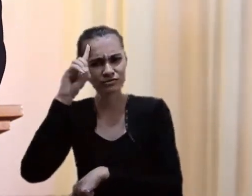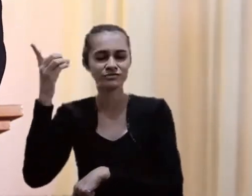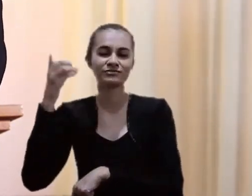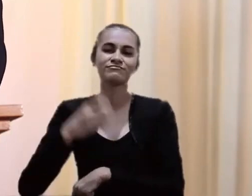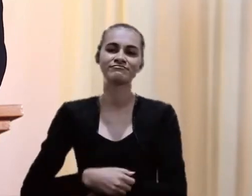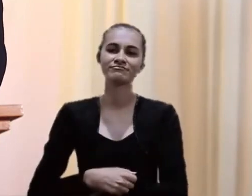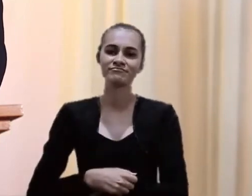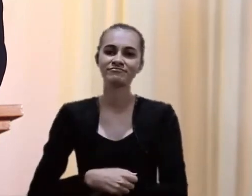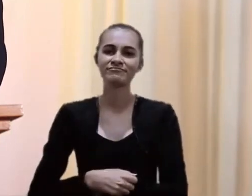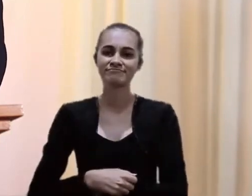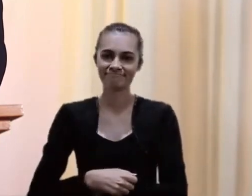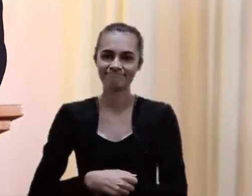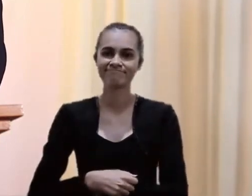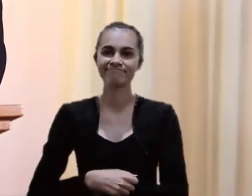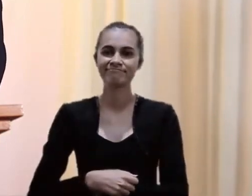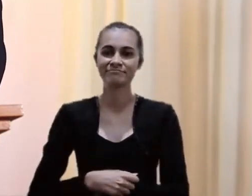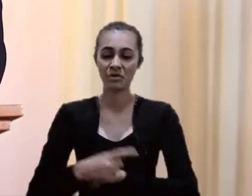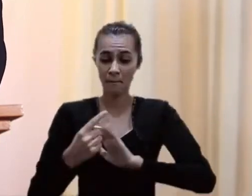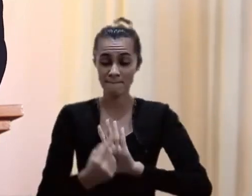com Cristo.